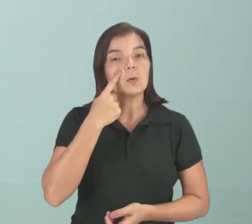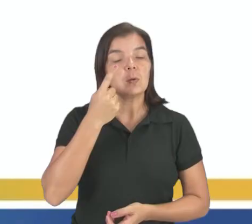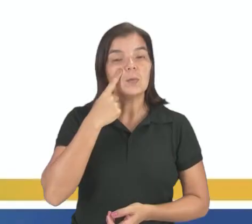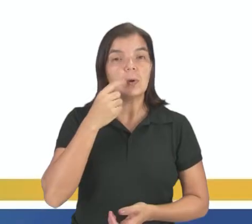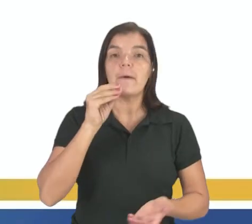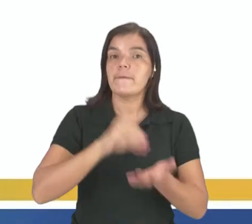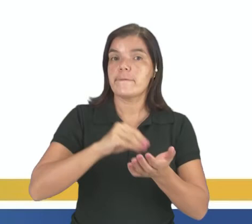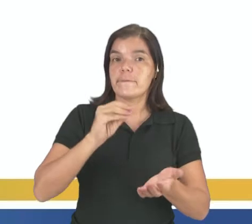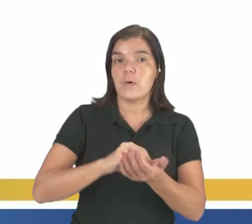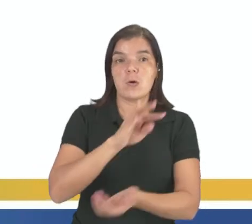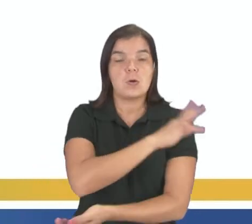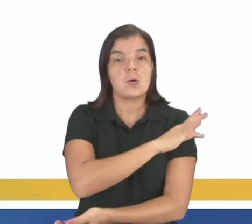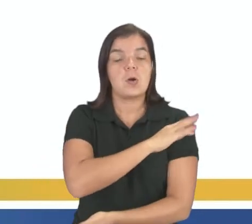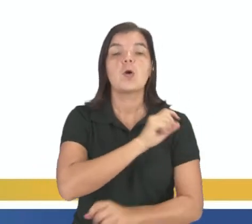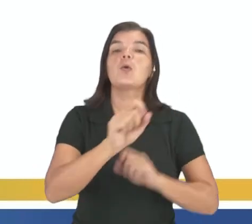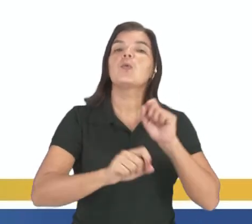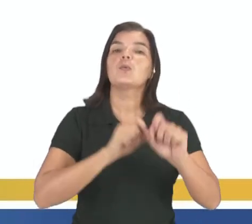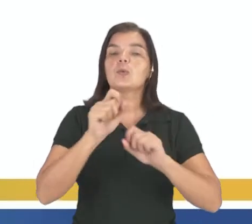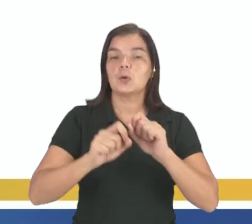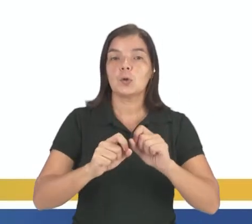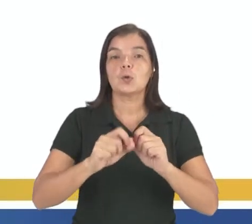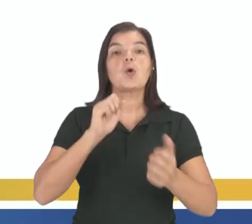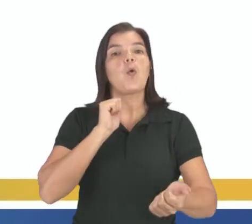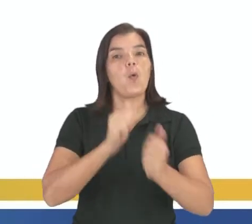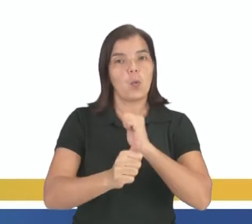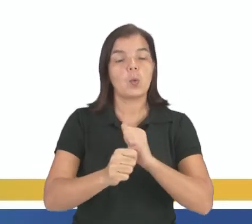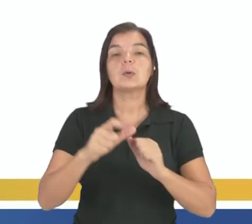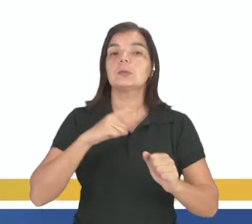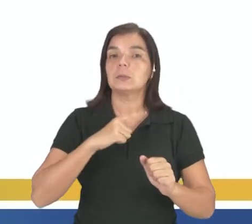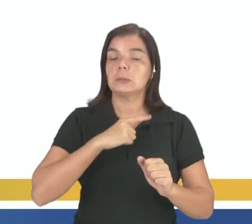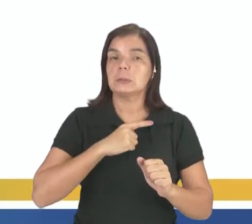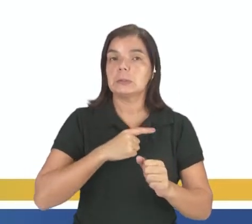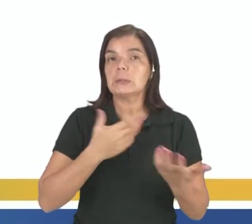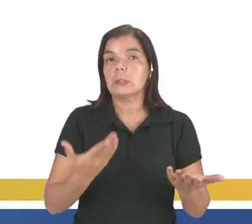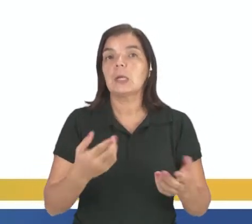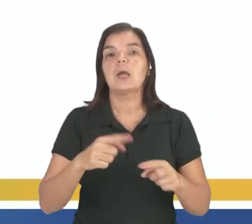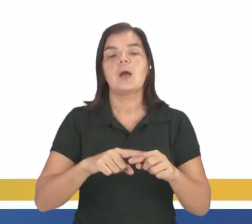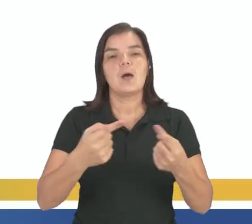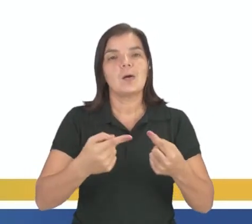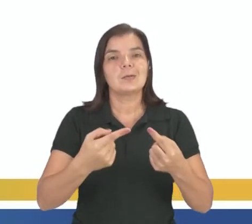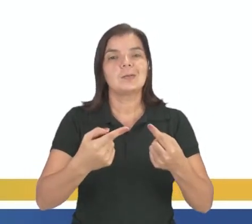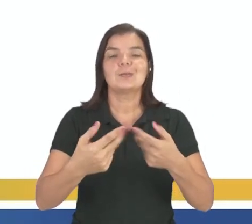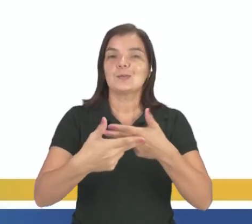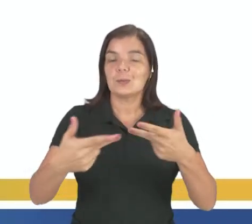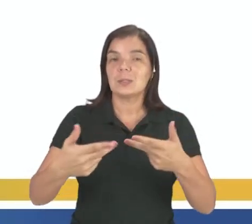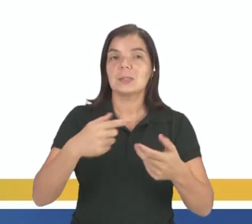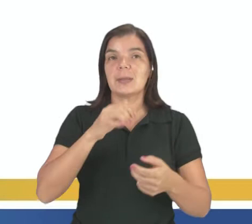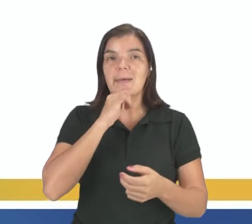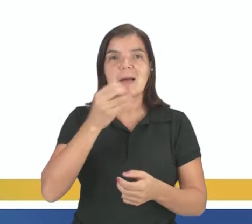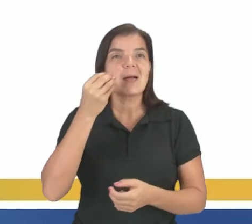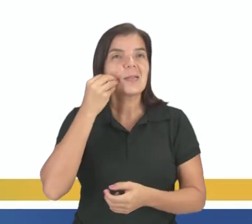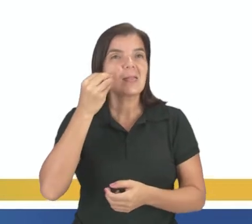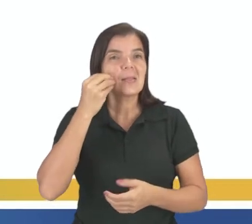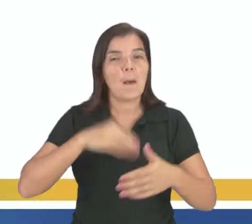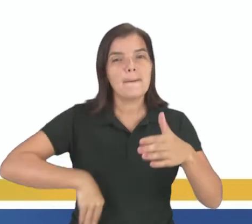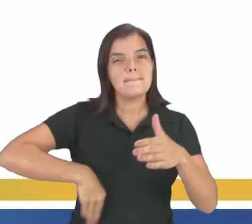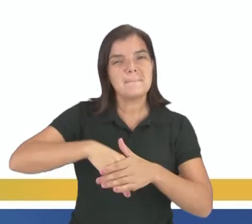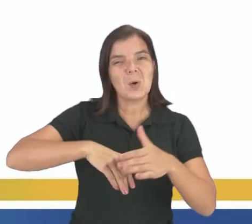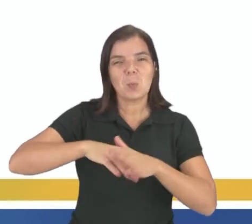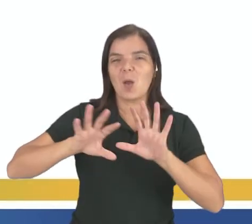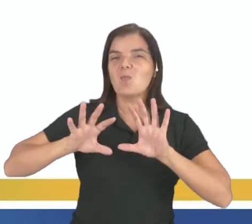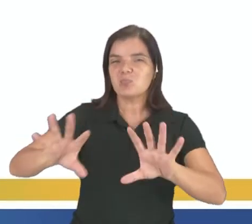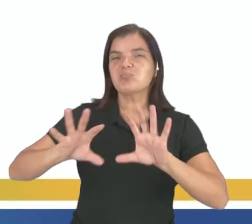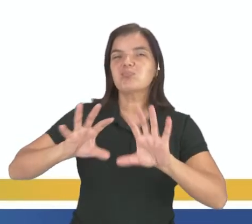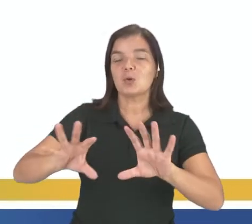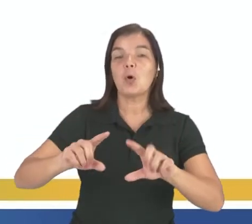faltas técnicas aquela em que o atleta comete intencionalmente uma das seguintes frações da o tentar dar um pontapé no adversário